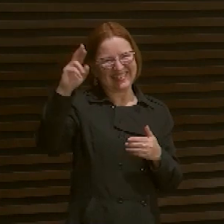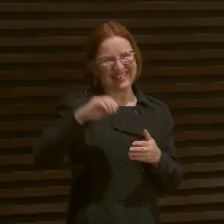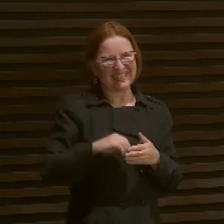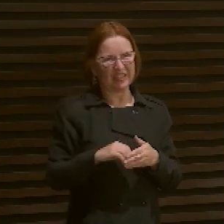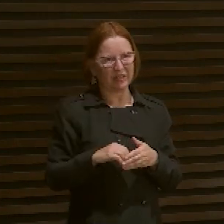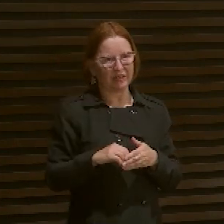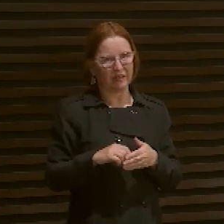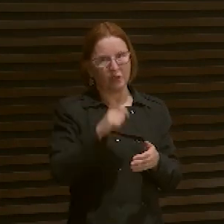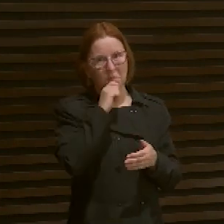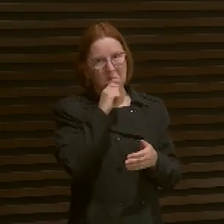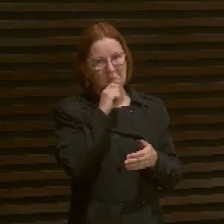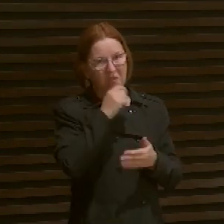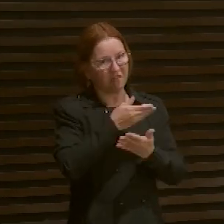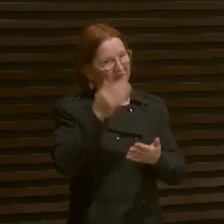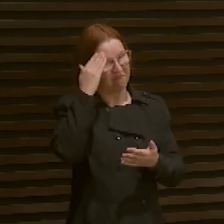ainda que não saibam.